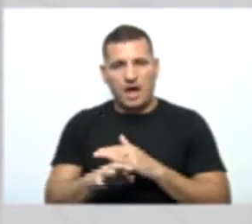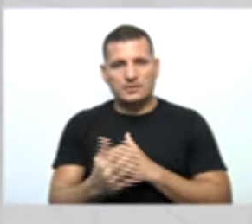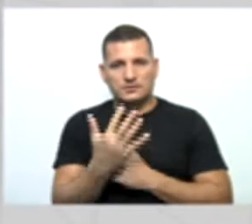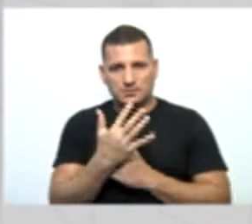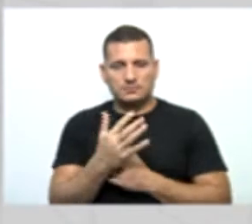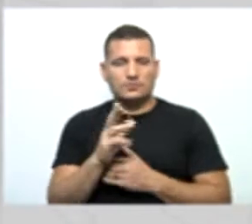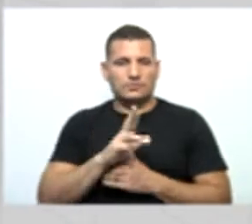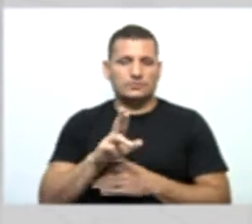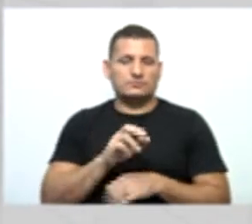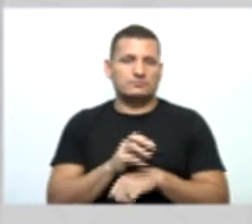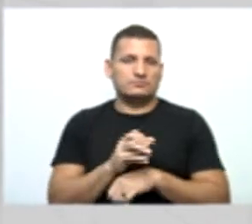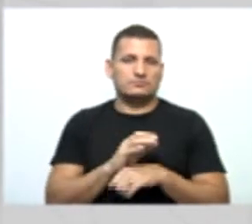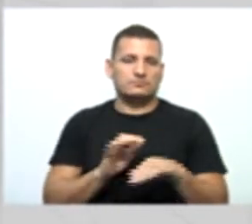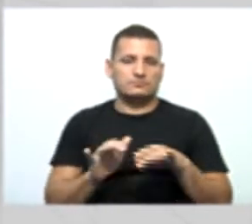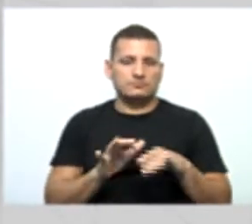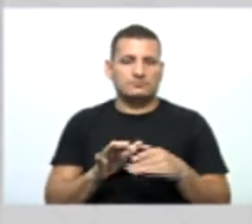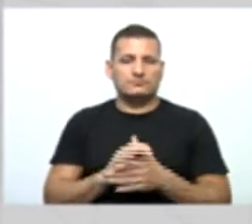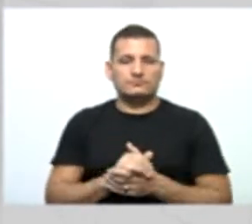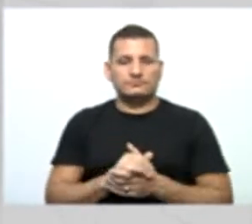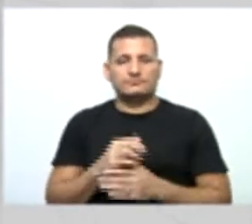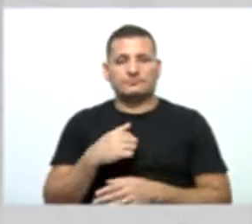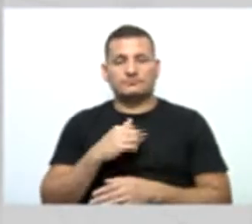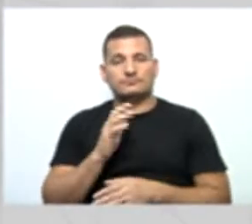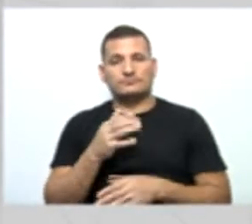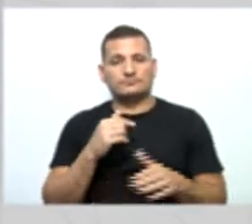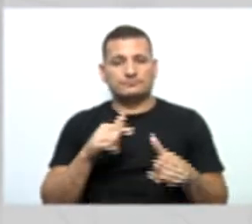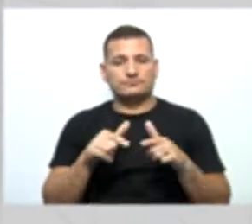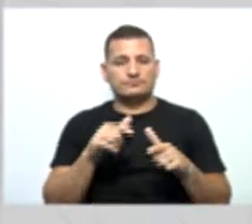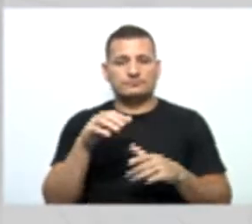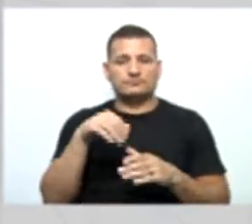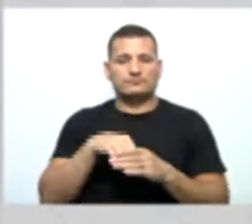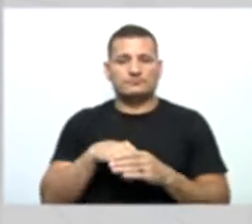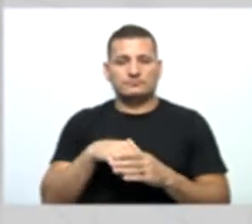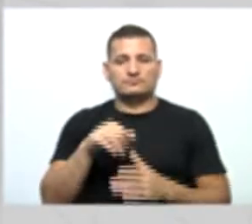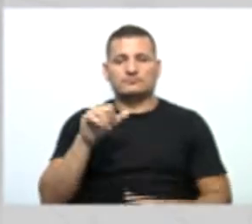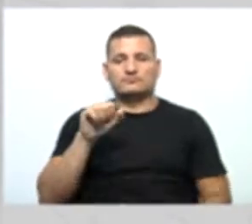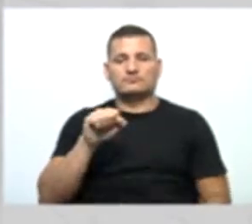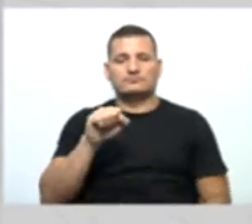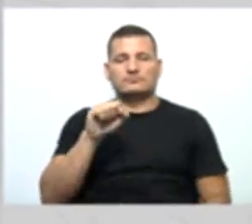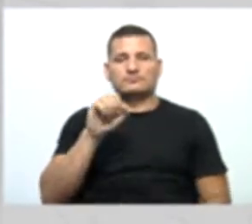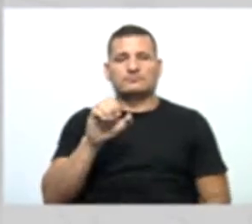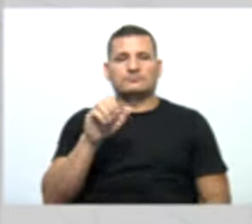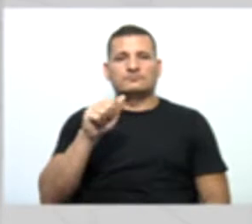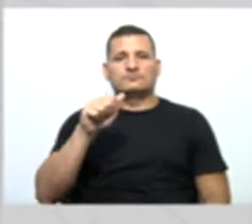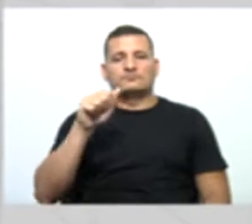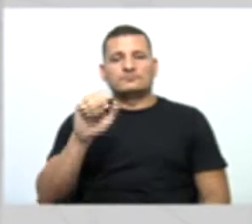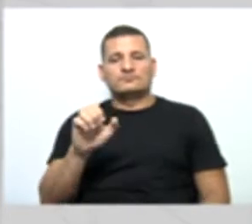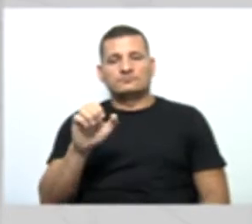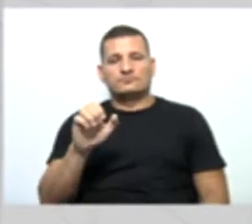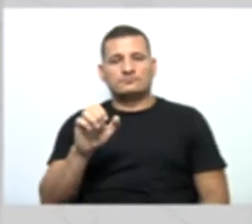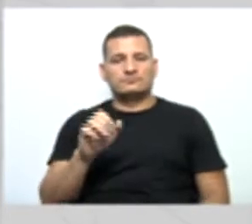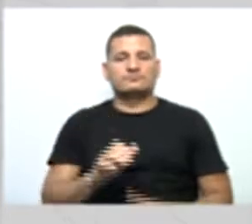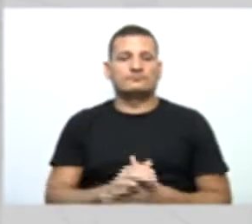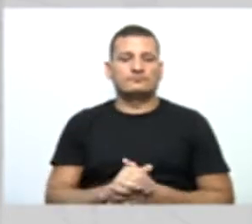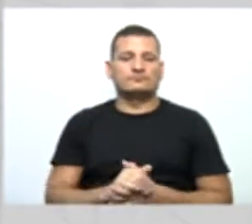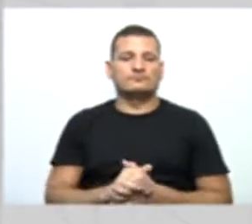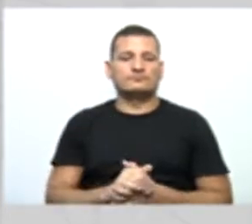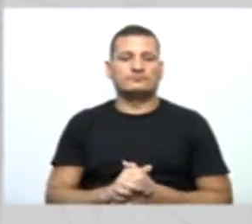Desenvolvedor full stack na Superintendência Estadual de Assuntos Estratégicos, a SEAI de